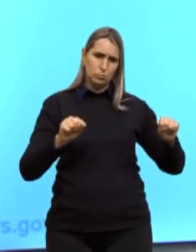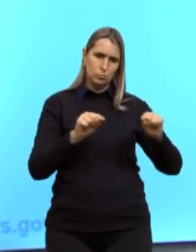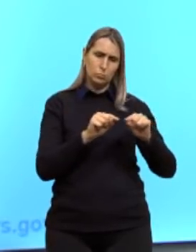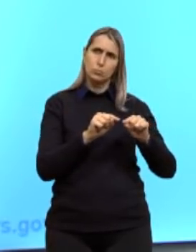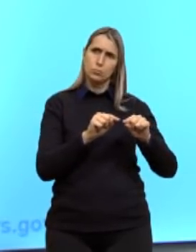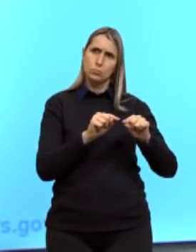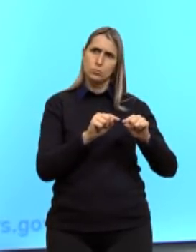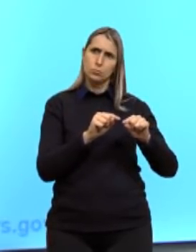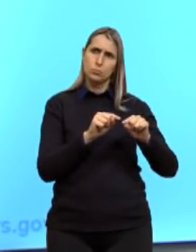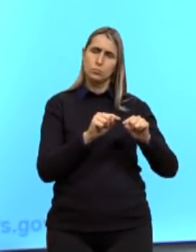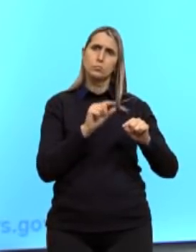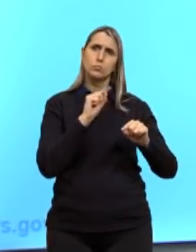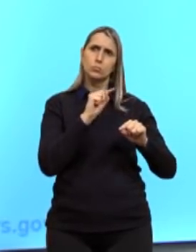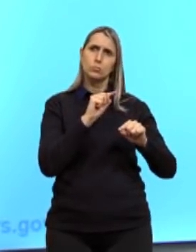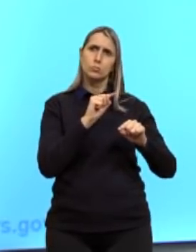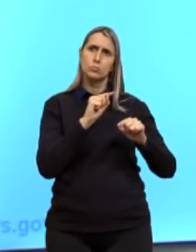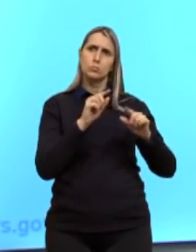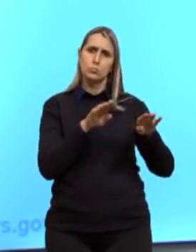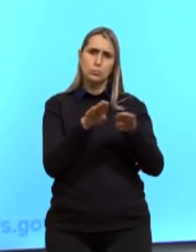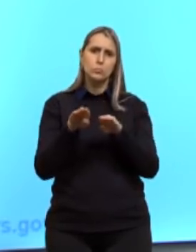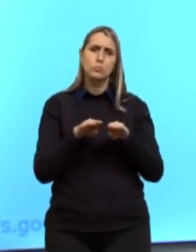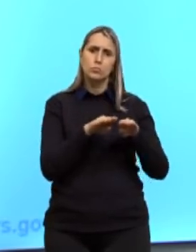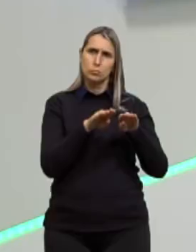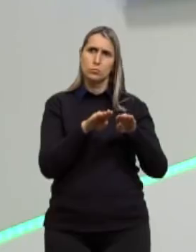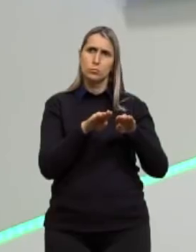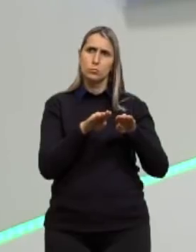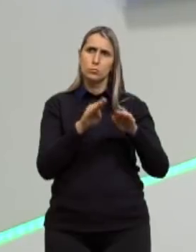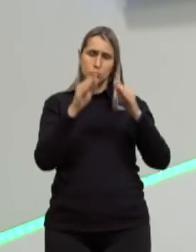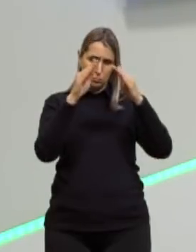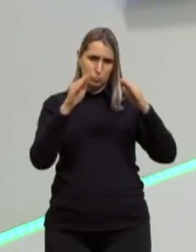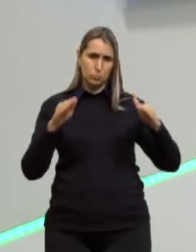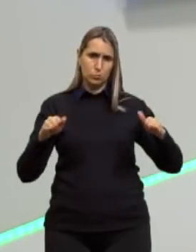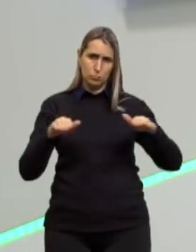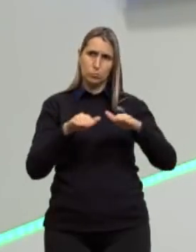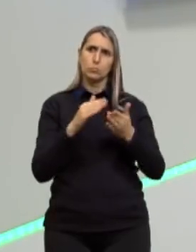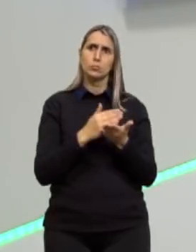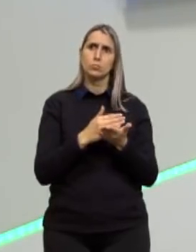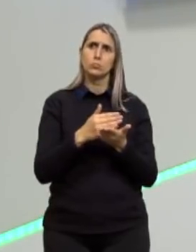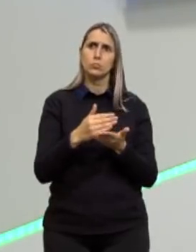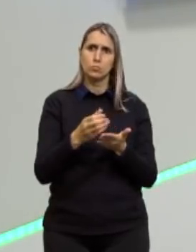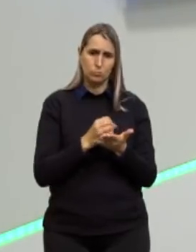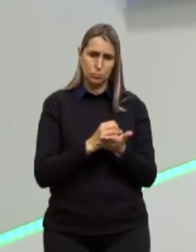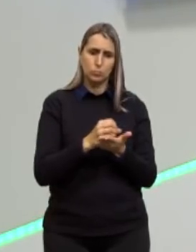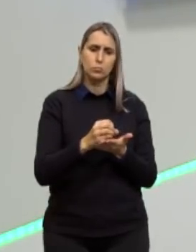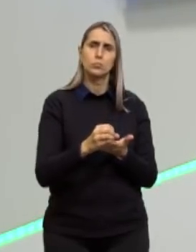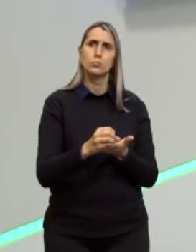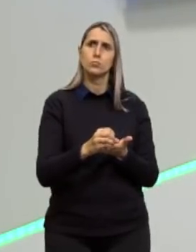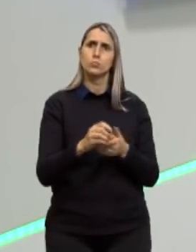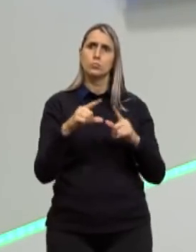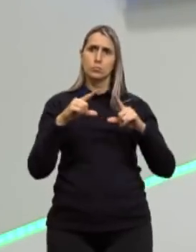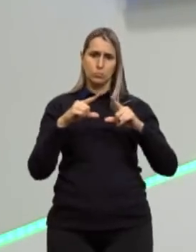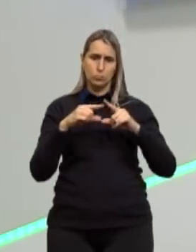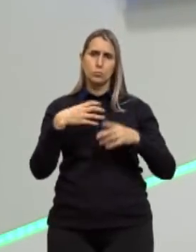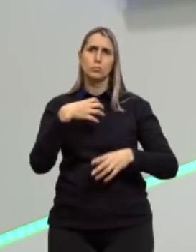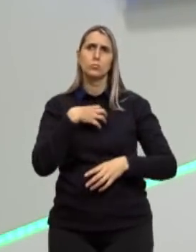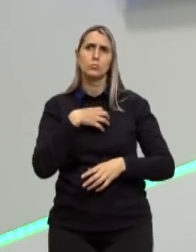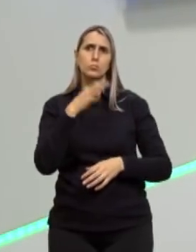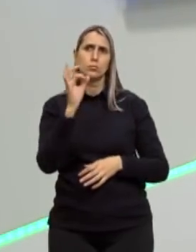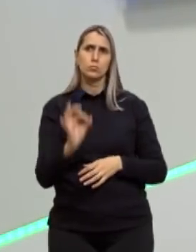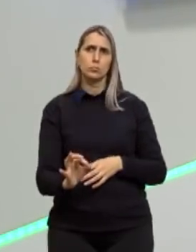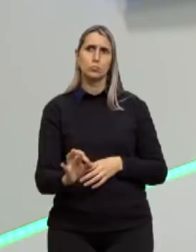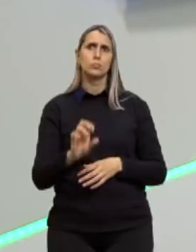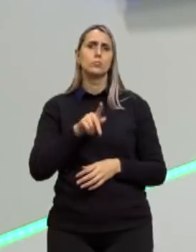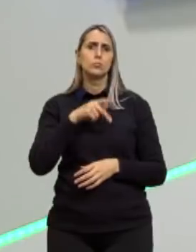ea reta e eles são proporcionais aos lados originais do triângulo então dessa forma é correto